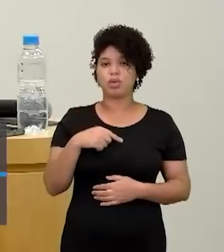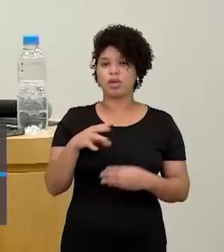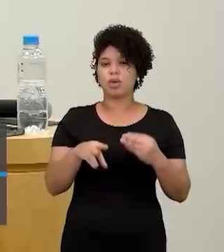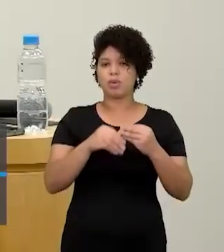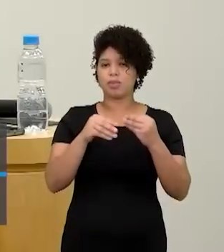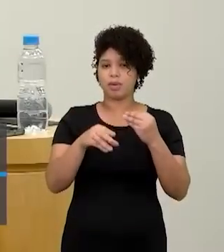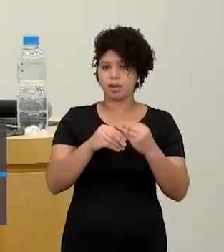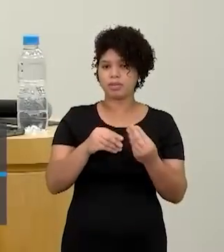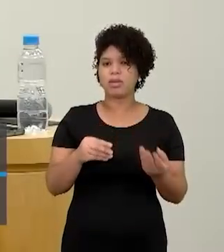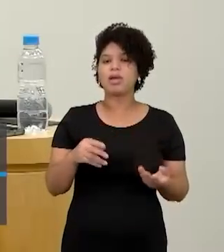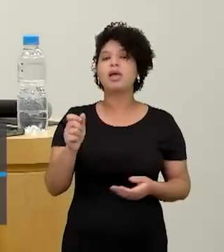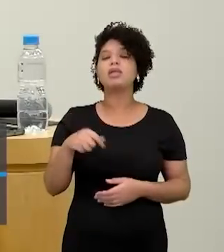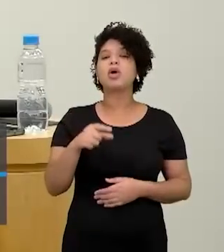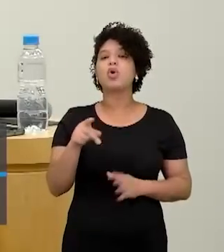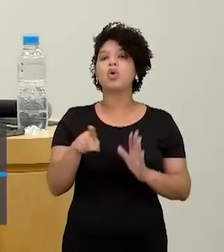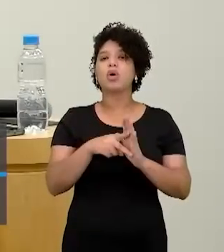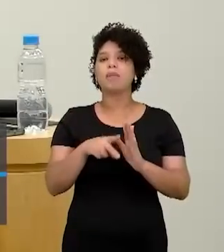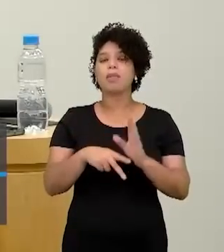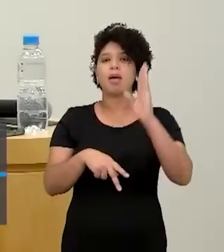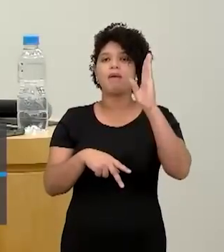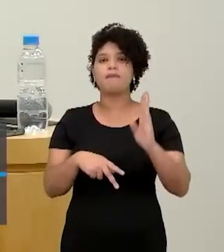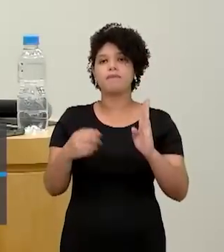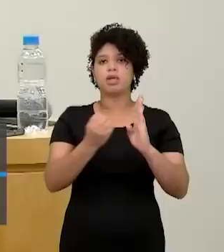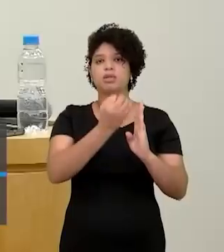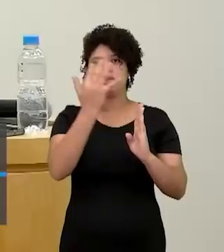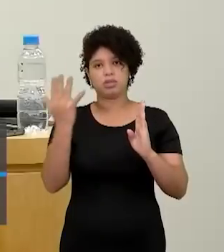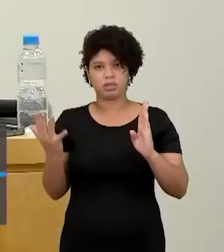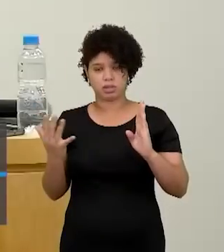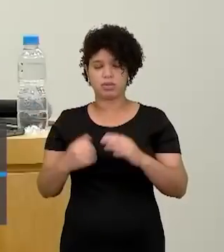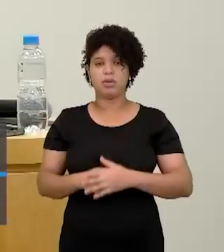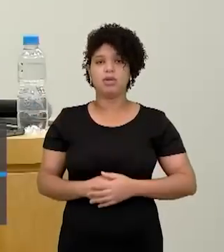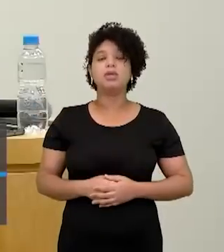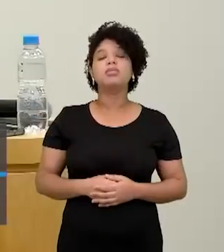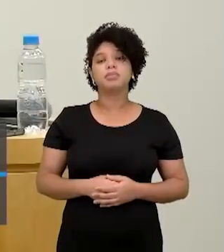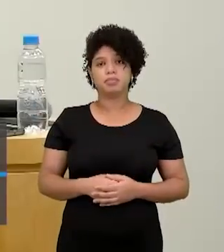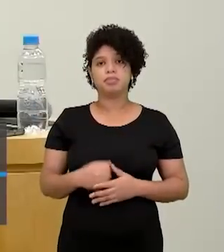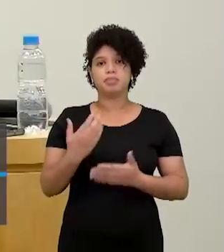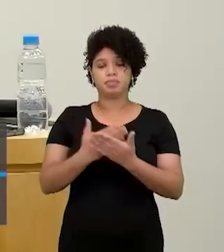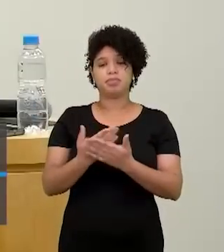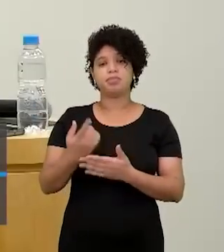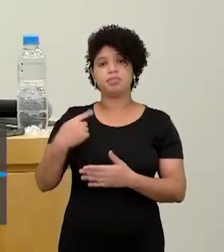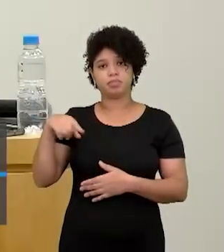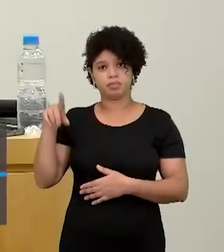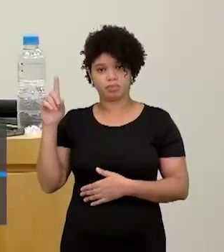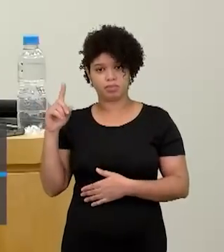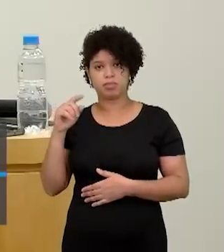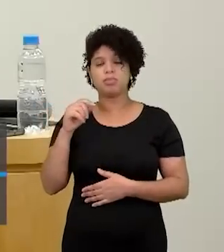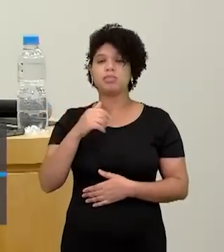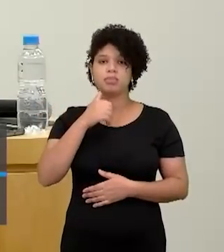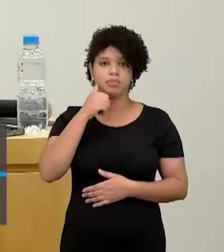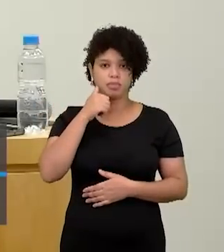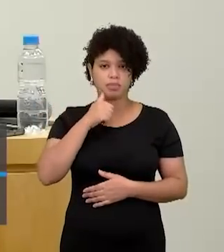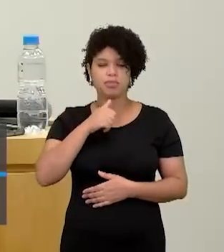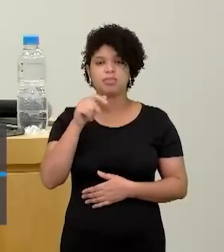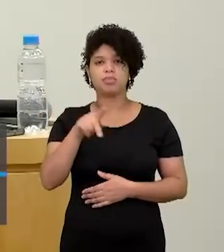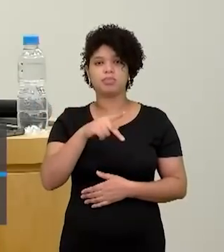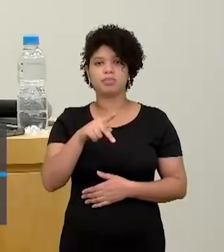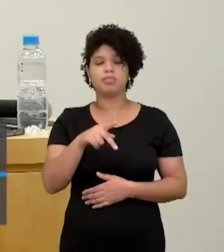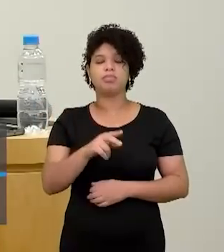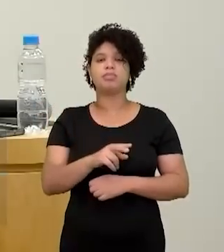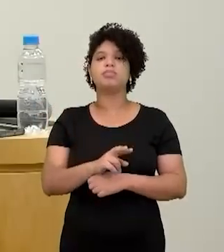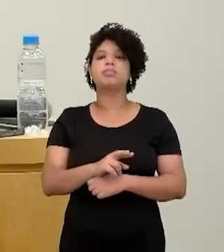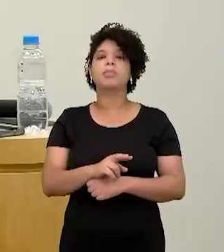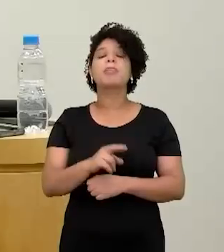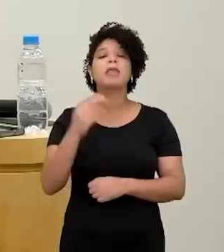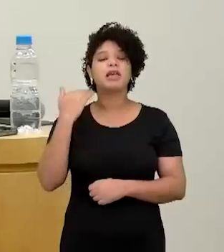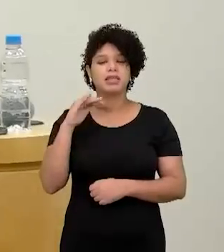para resolver usando fatoração. Por isso que na aula passada, a professora Inês falou sobre evidência e agrupamento. Hoje eu vou falar sobre